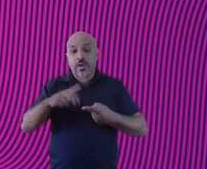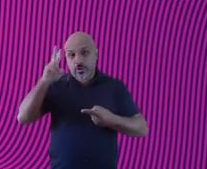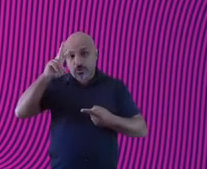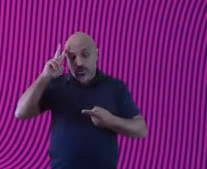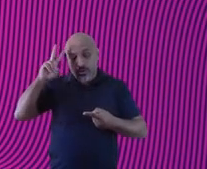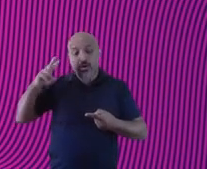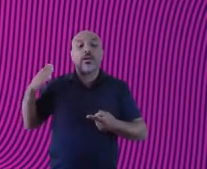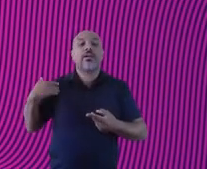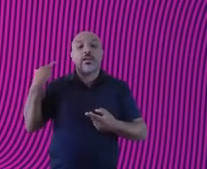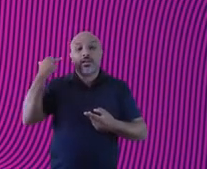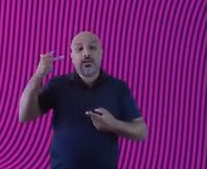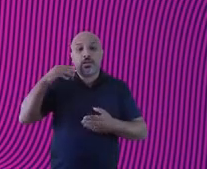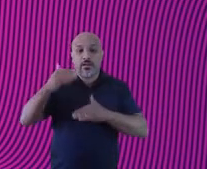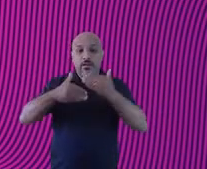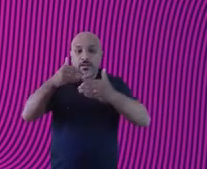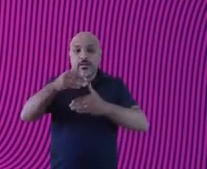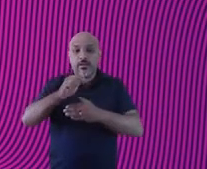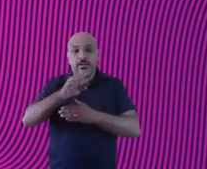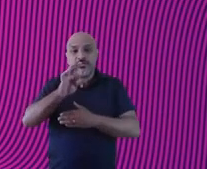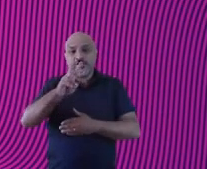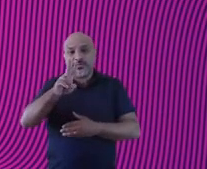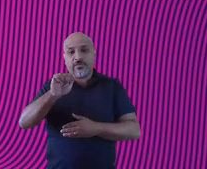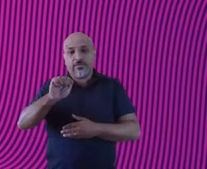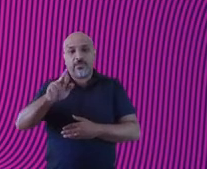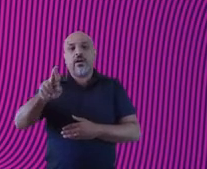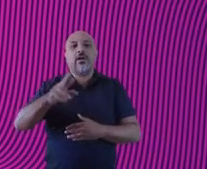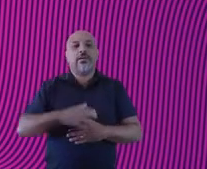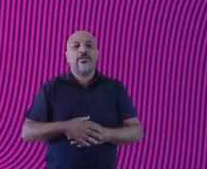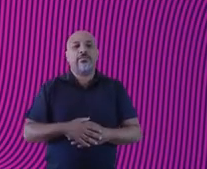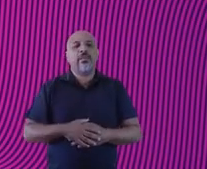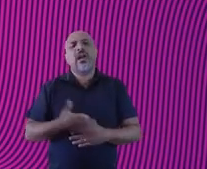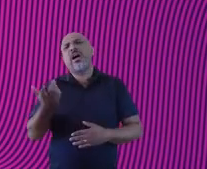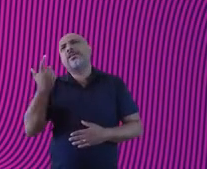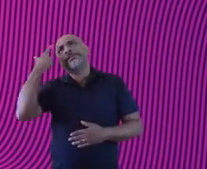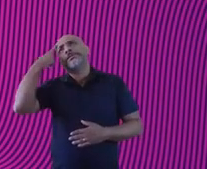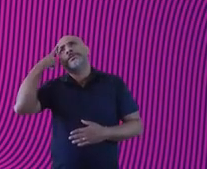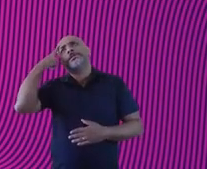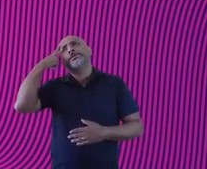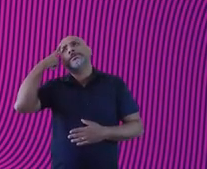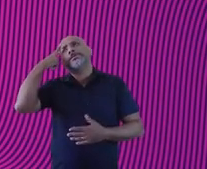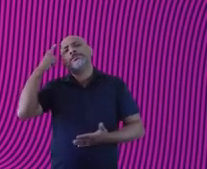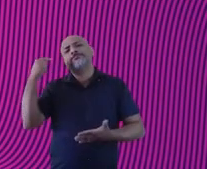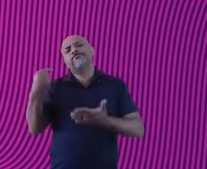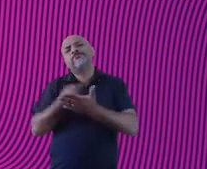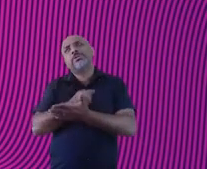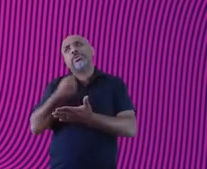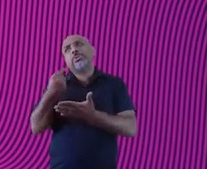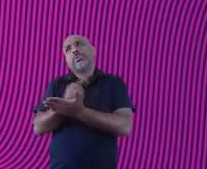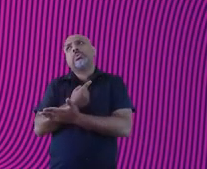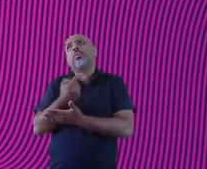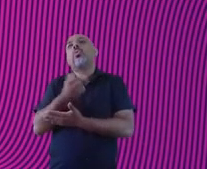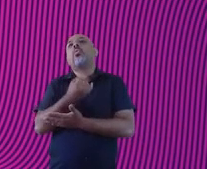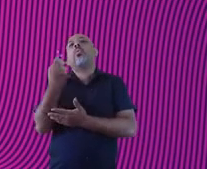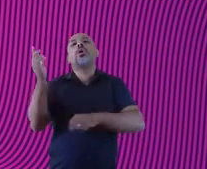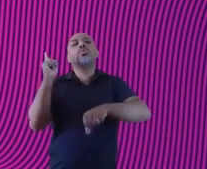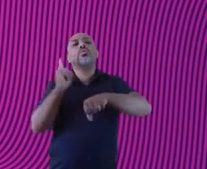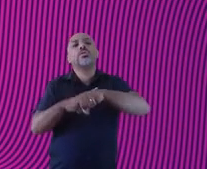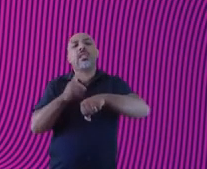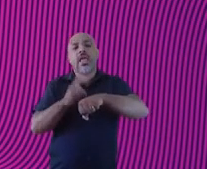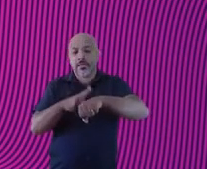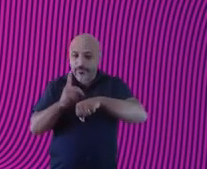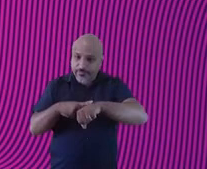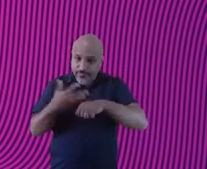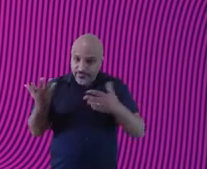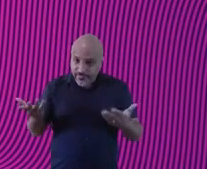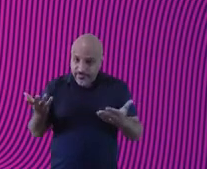é recidivar, né? E aí o que eu fico me perguntando é quanto tempo a gente faria? Faria